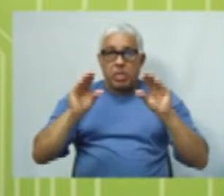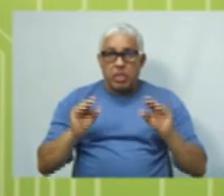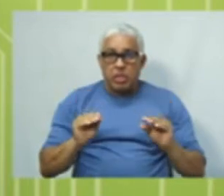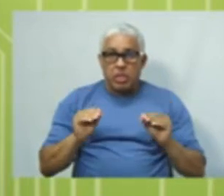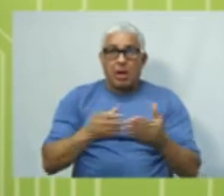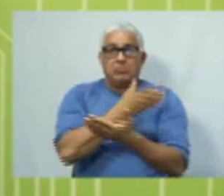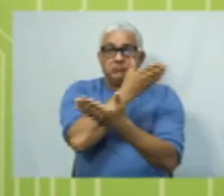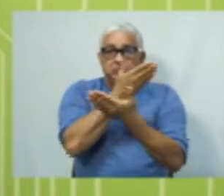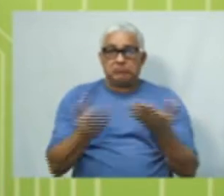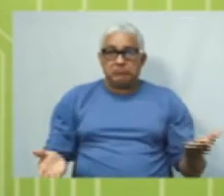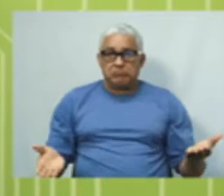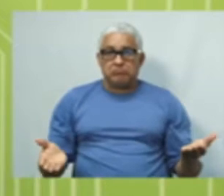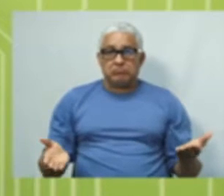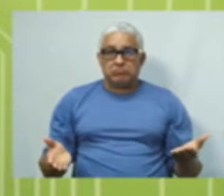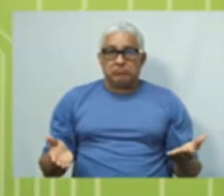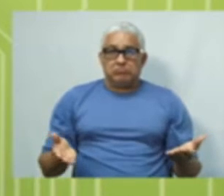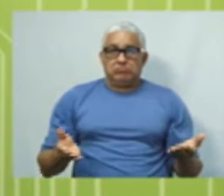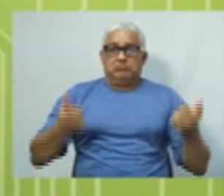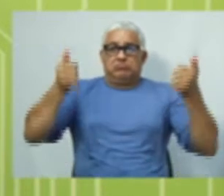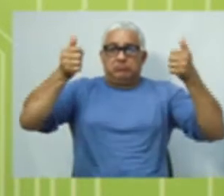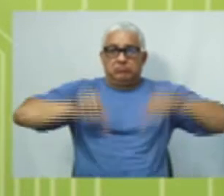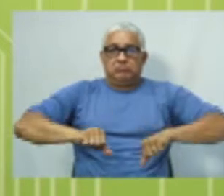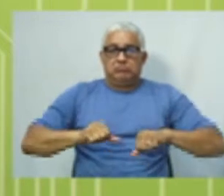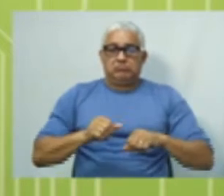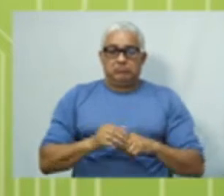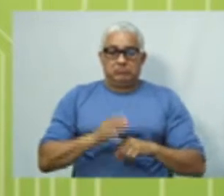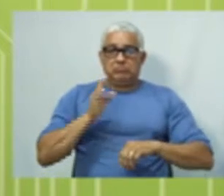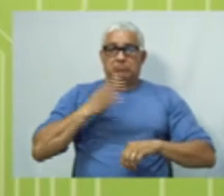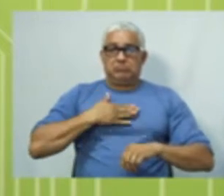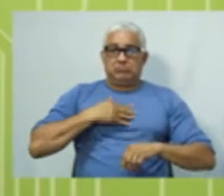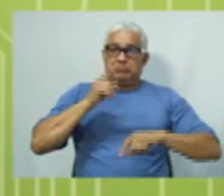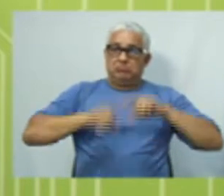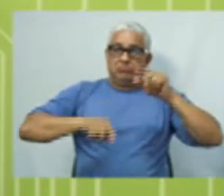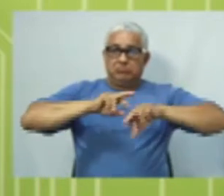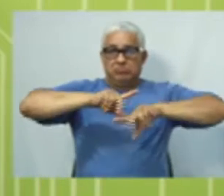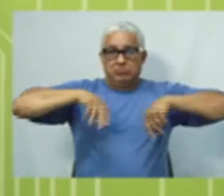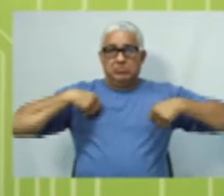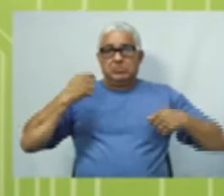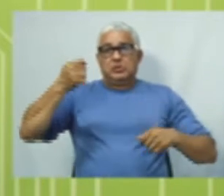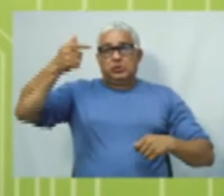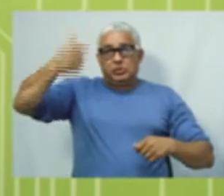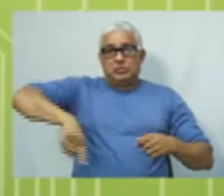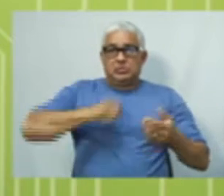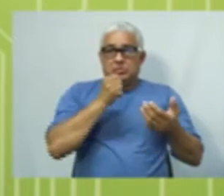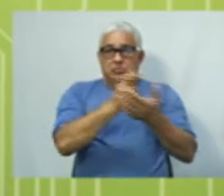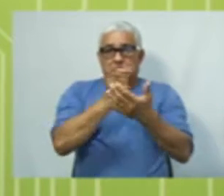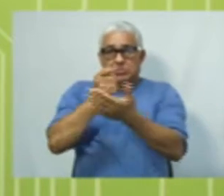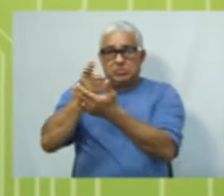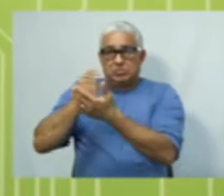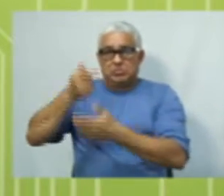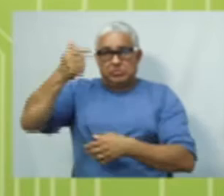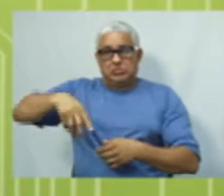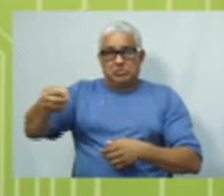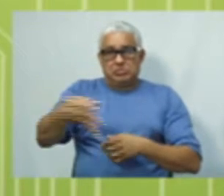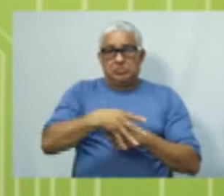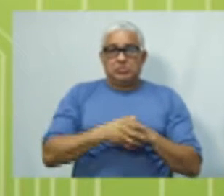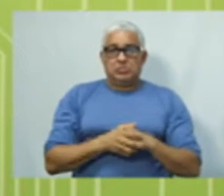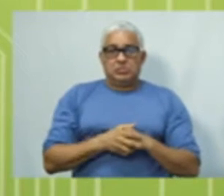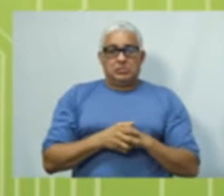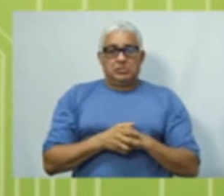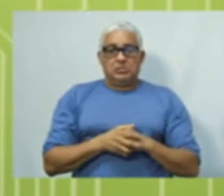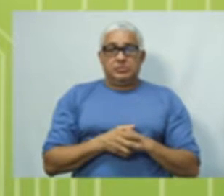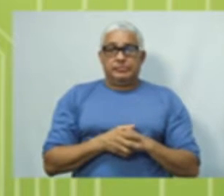tive prejuízo porque os meus ingredientes foram ou eu tive que comprar outro. Imagine agora, traga aí para o